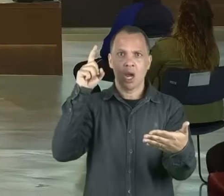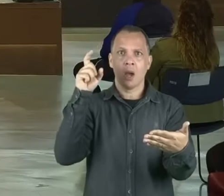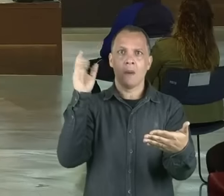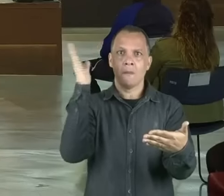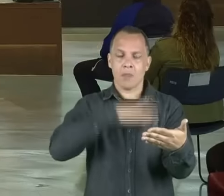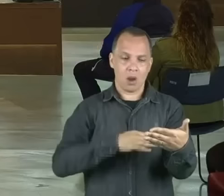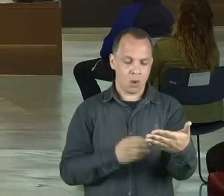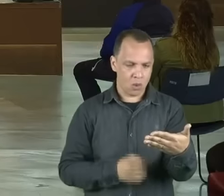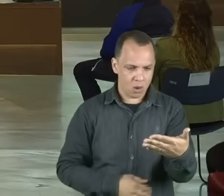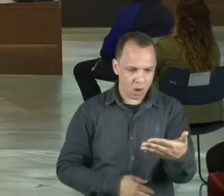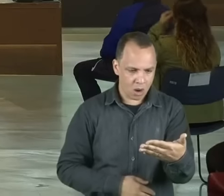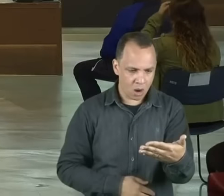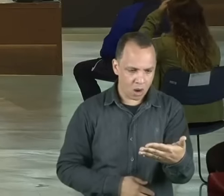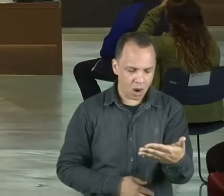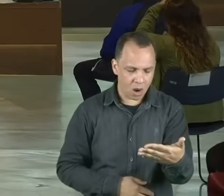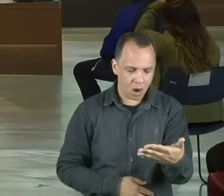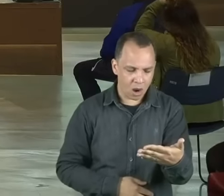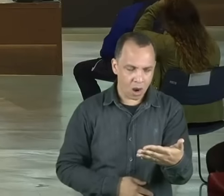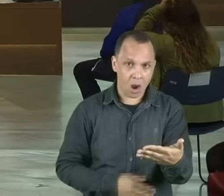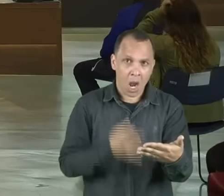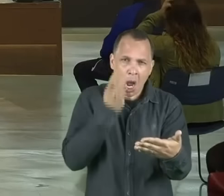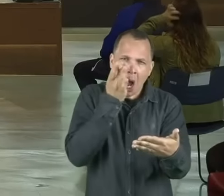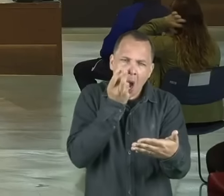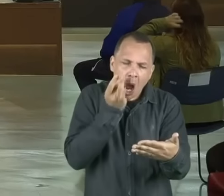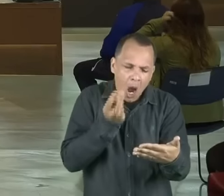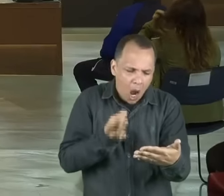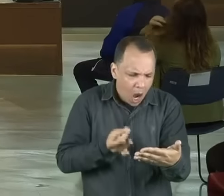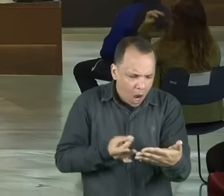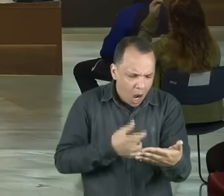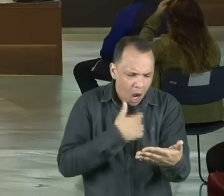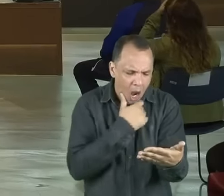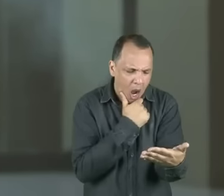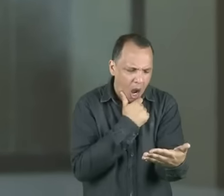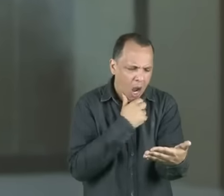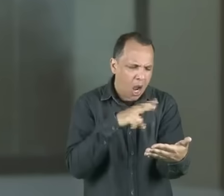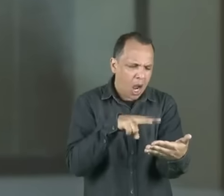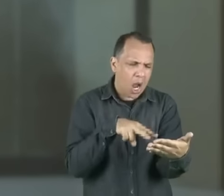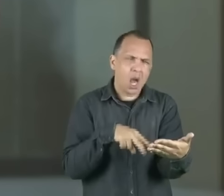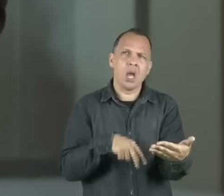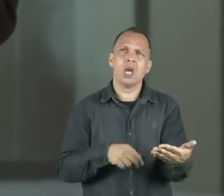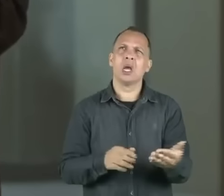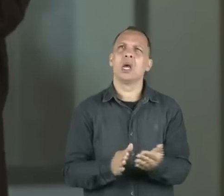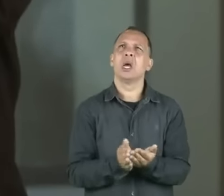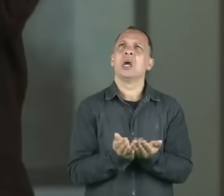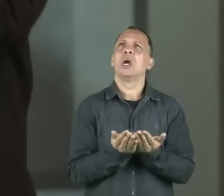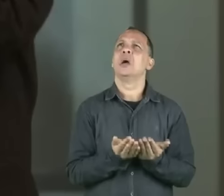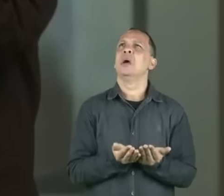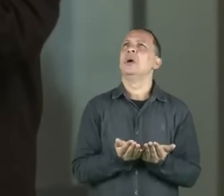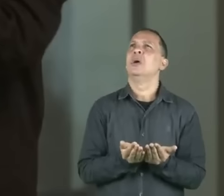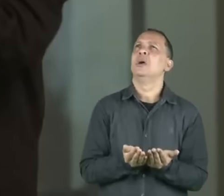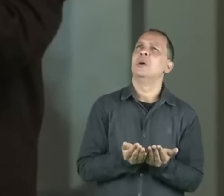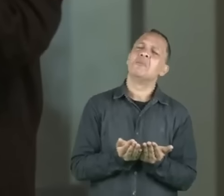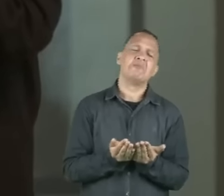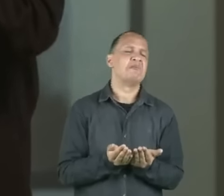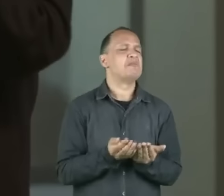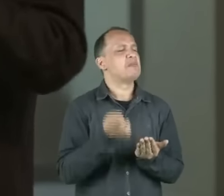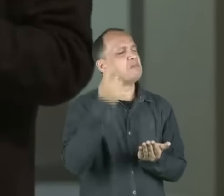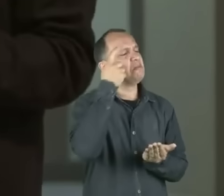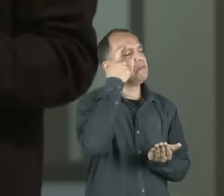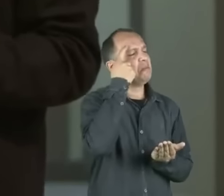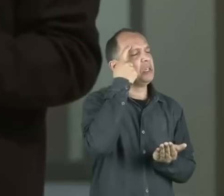comecei a me perguntar e pensar na palavra de Deus qual é esse dia mal